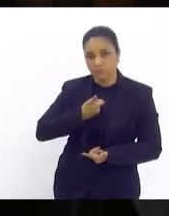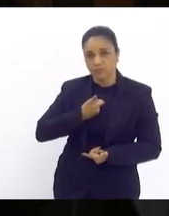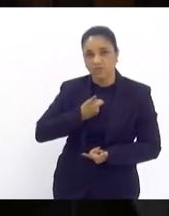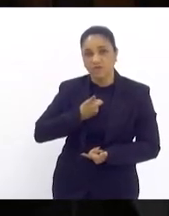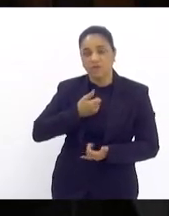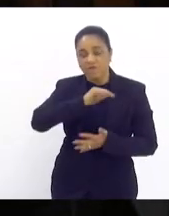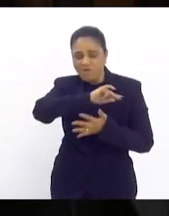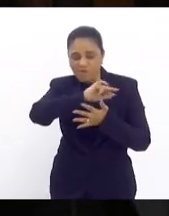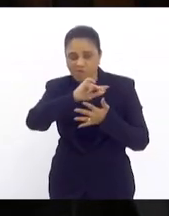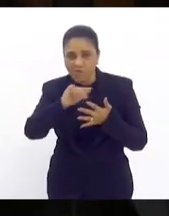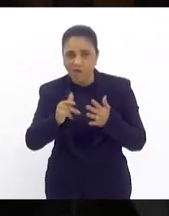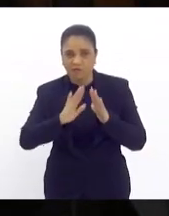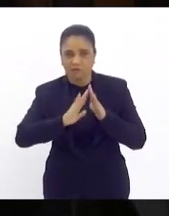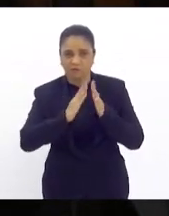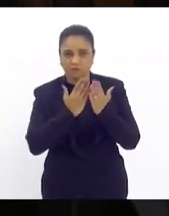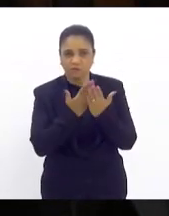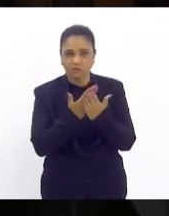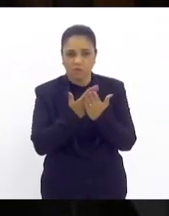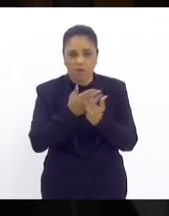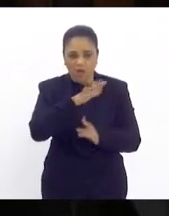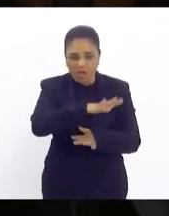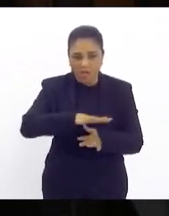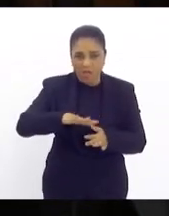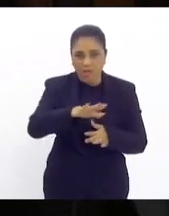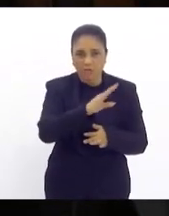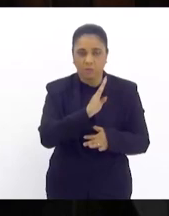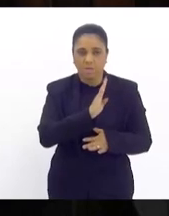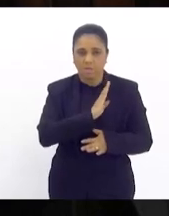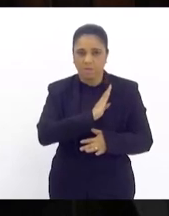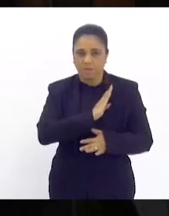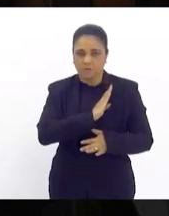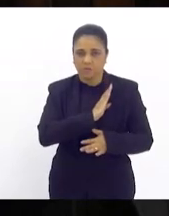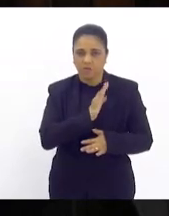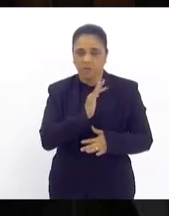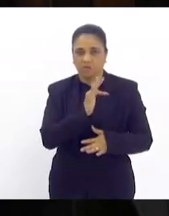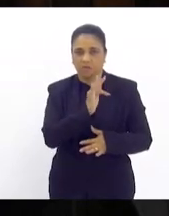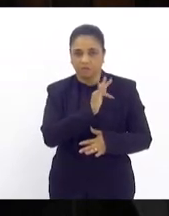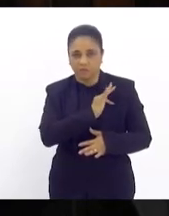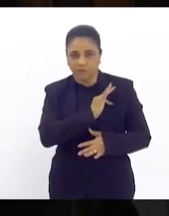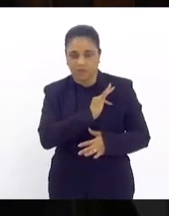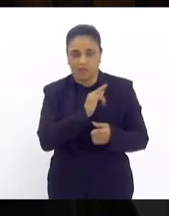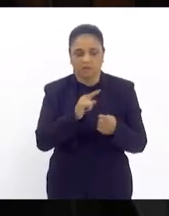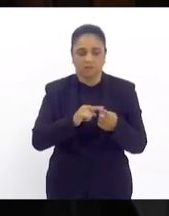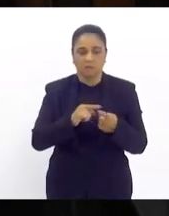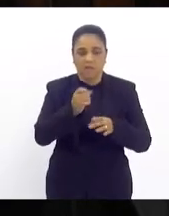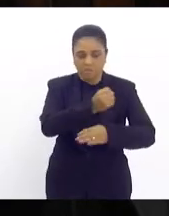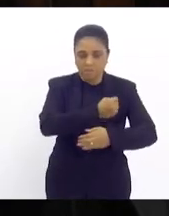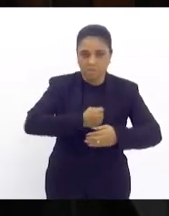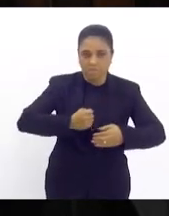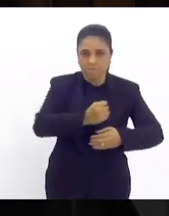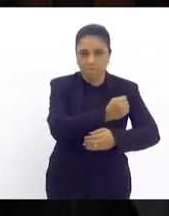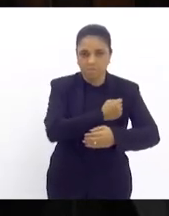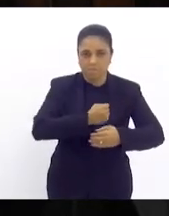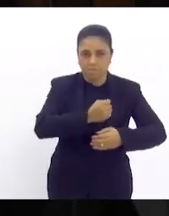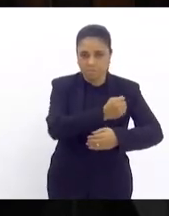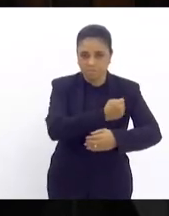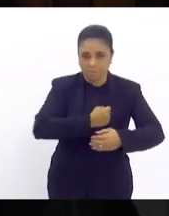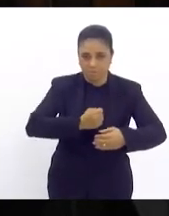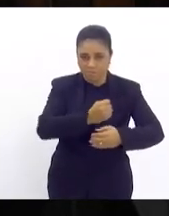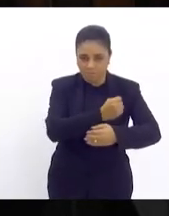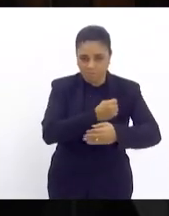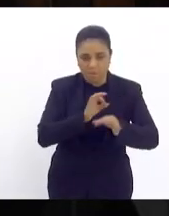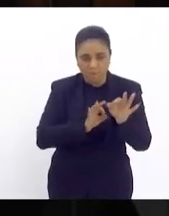diversas escolas da região das baixadas litorâneas as merendeiras as cozinheiras que